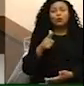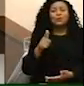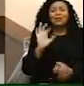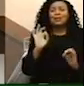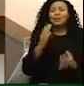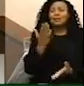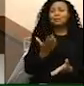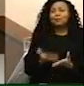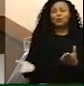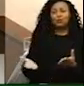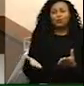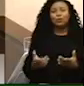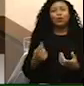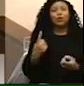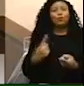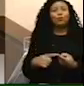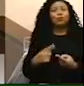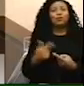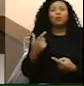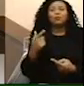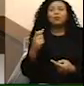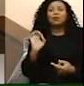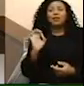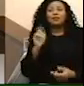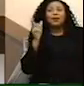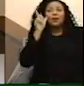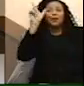perdida, pois não existe causa ganha.